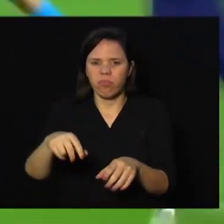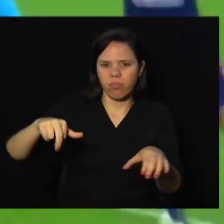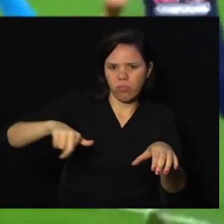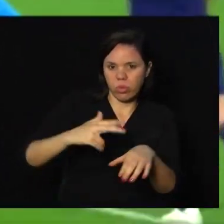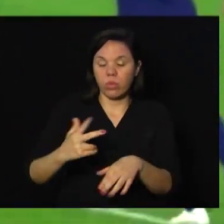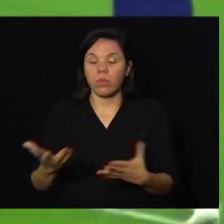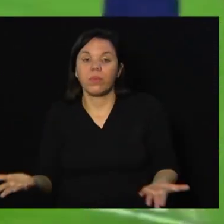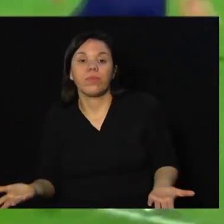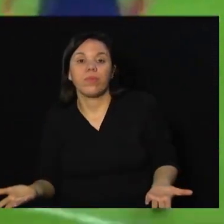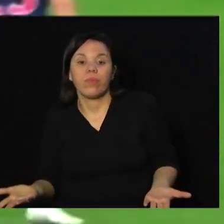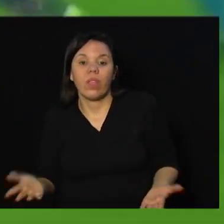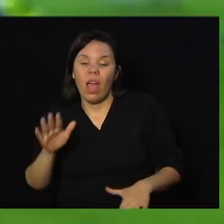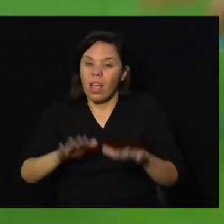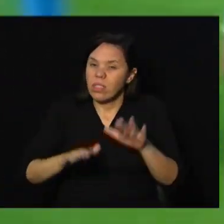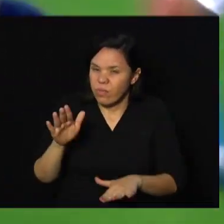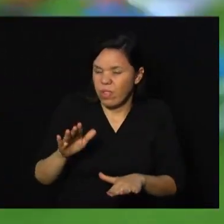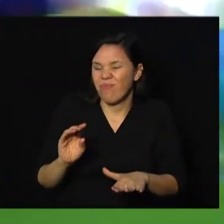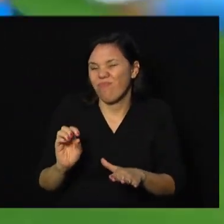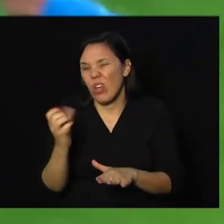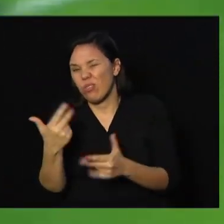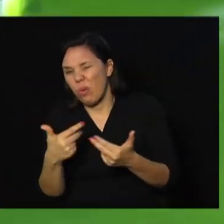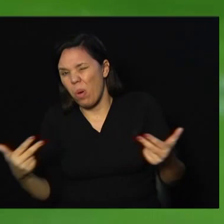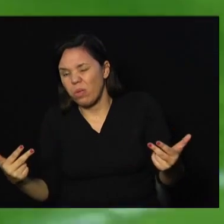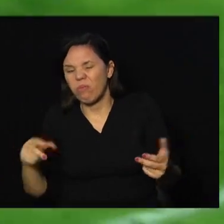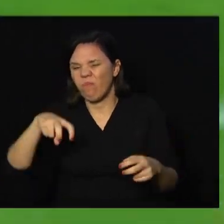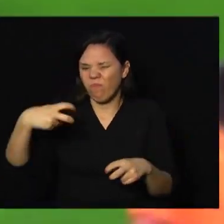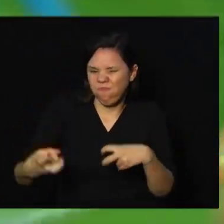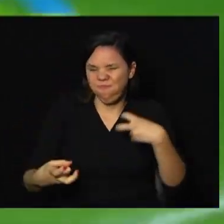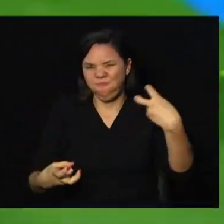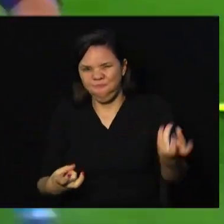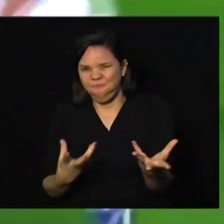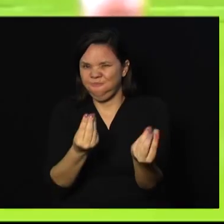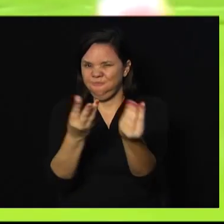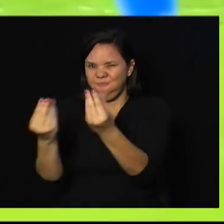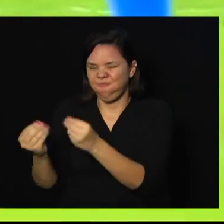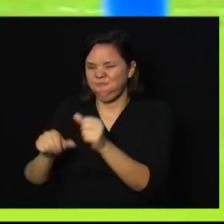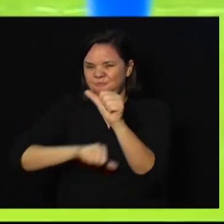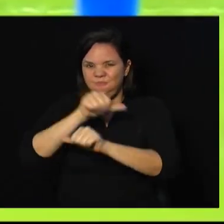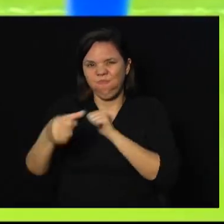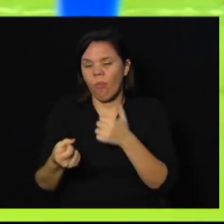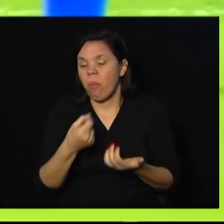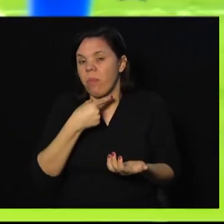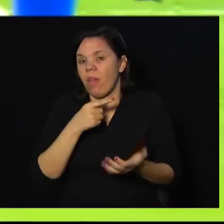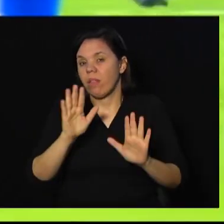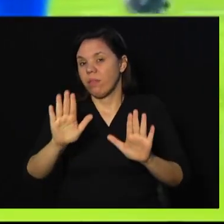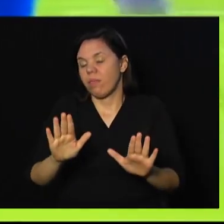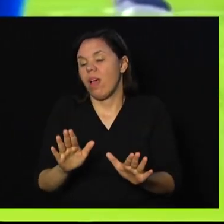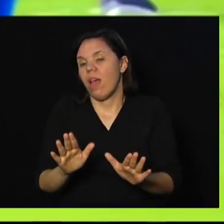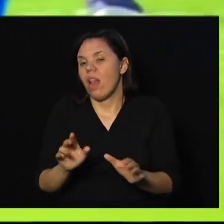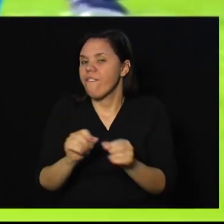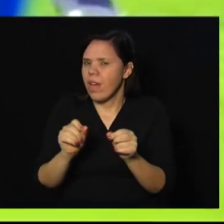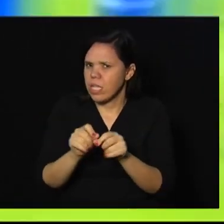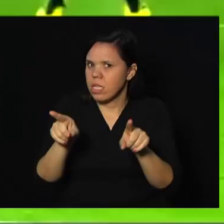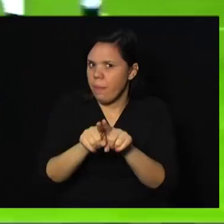que em certo momento exagerou um pouco, né? Estava caindo muito e virou piada, né? Mas ele faz isso sempre em